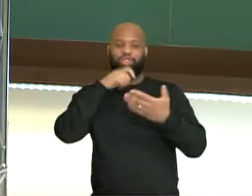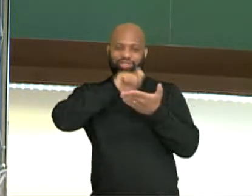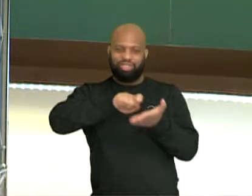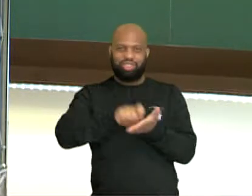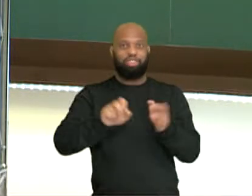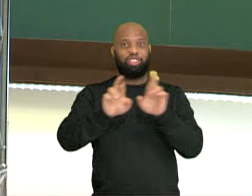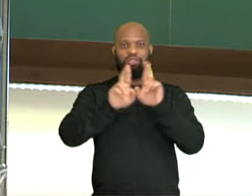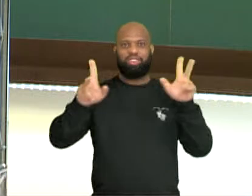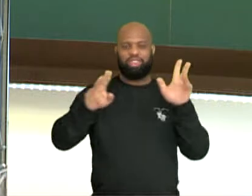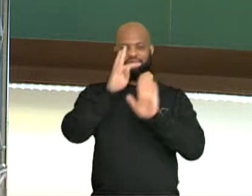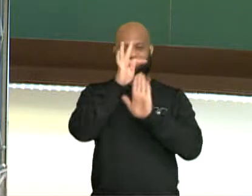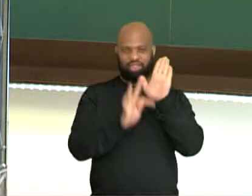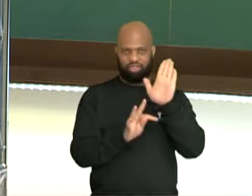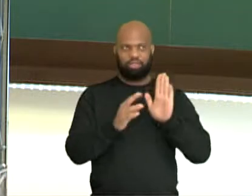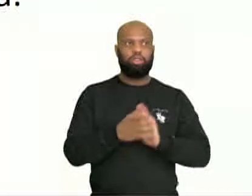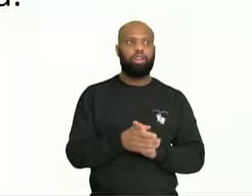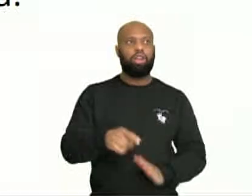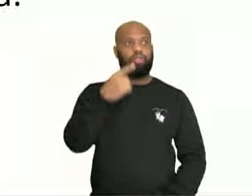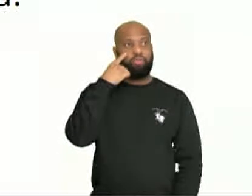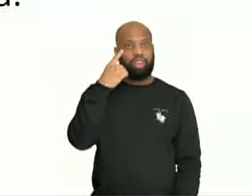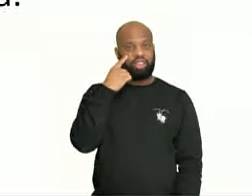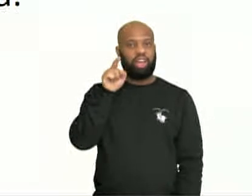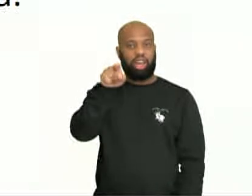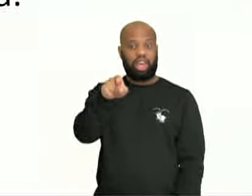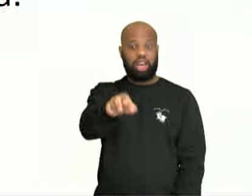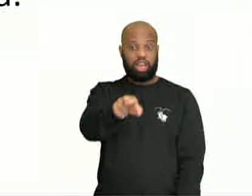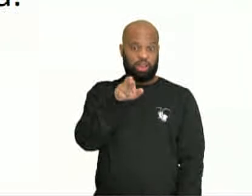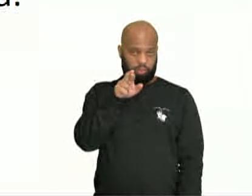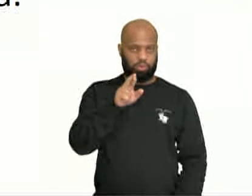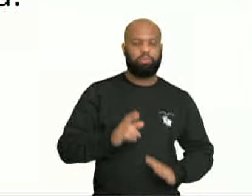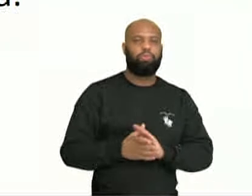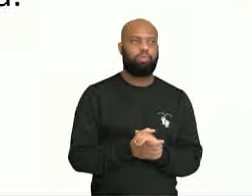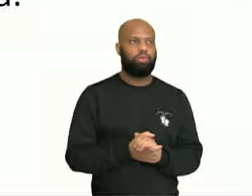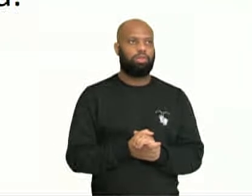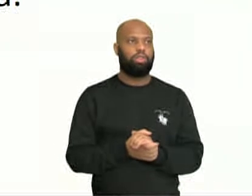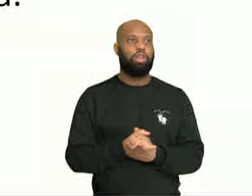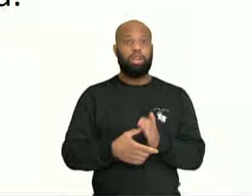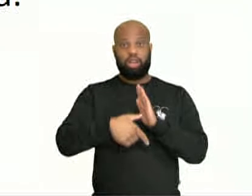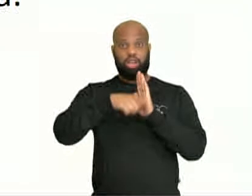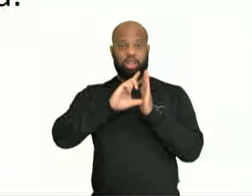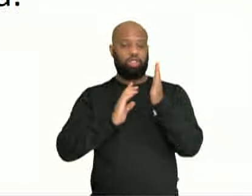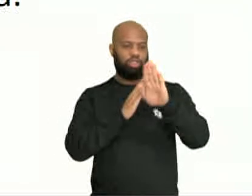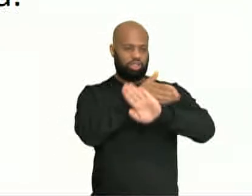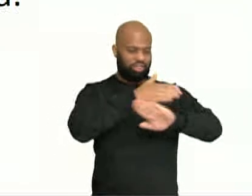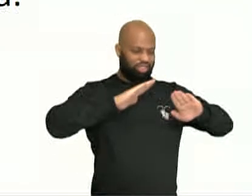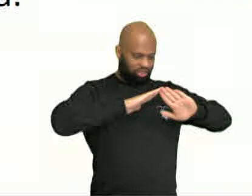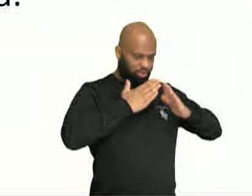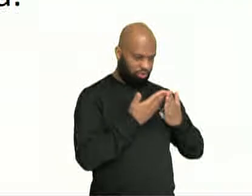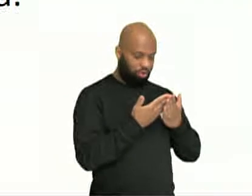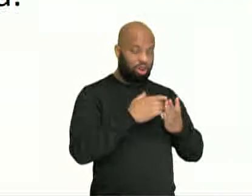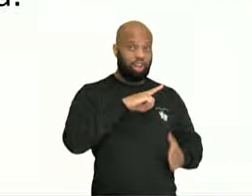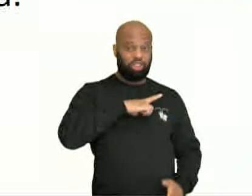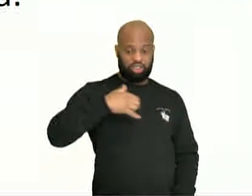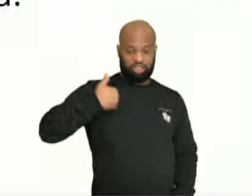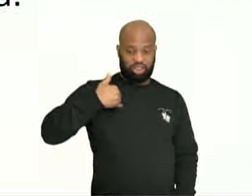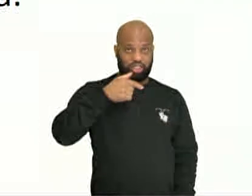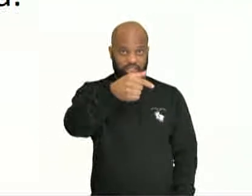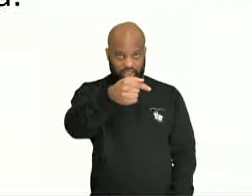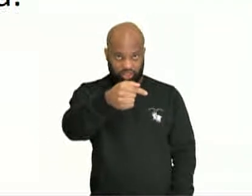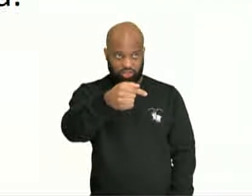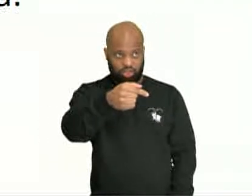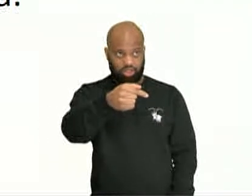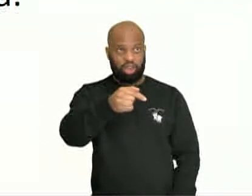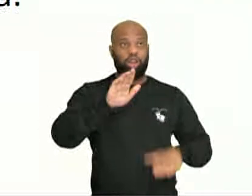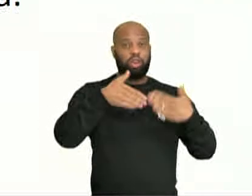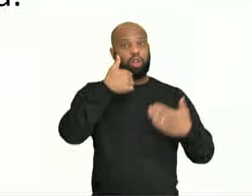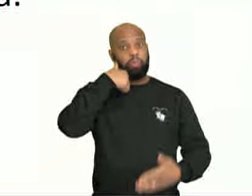tipo de texto. Ariano Suassuna responde então. Antes de entrar para a escola, aos 7 anos, orientado